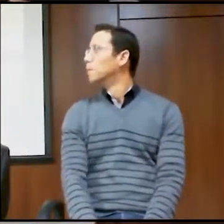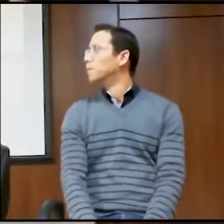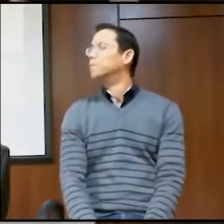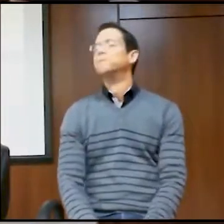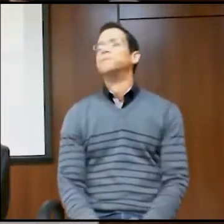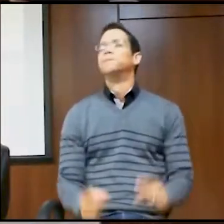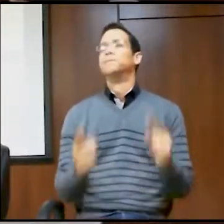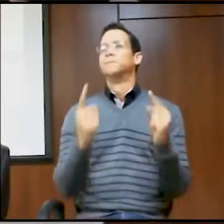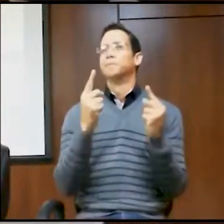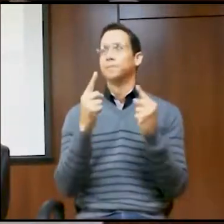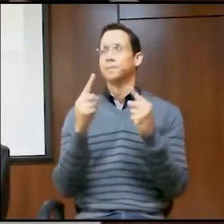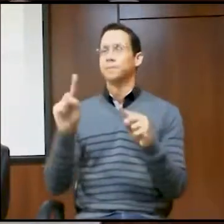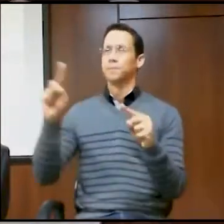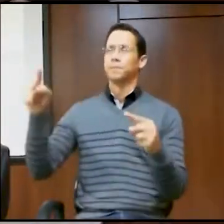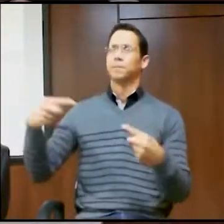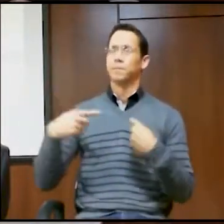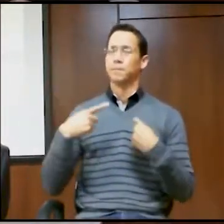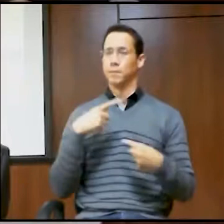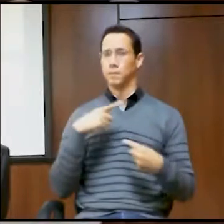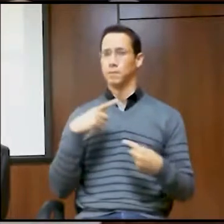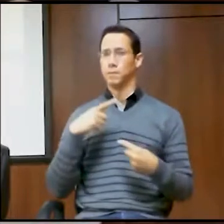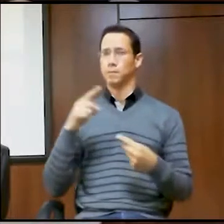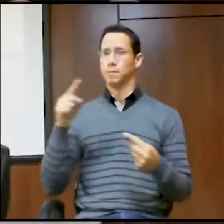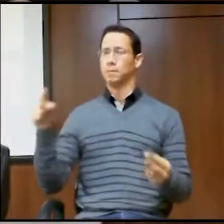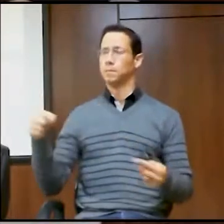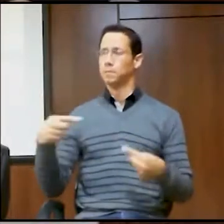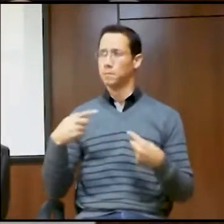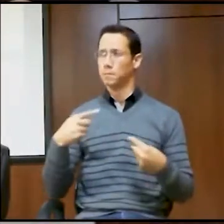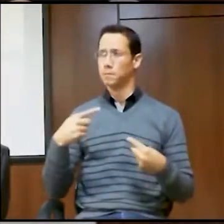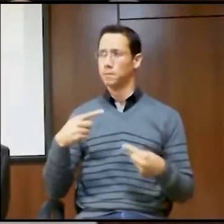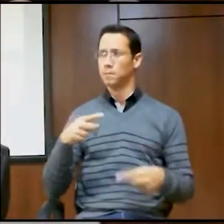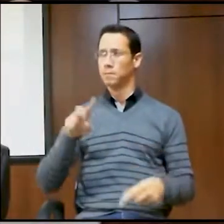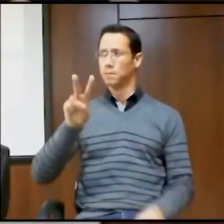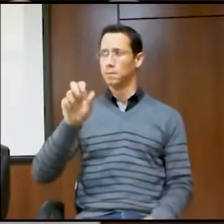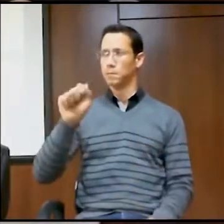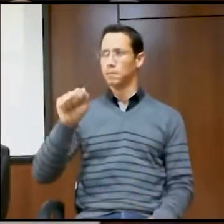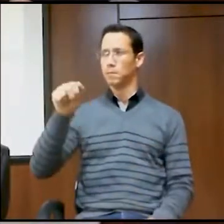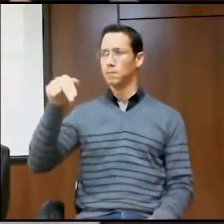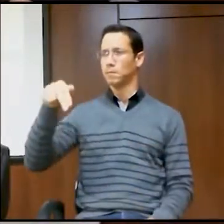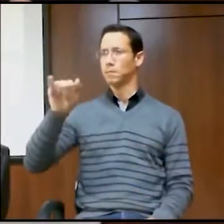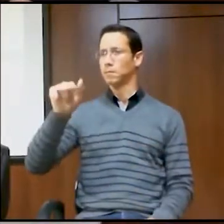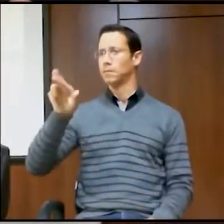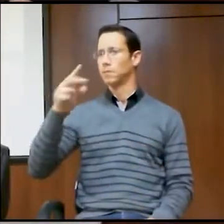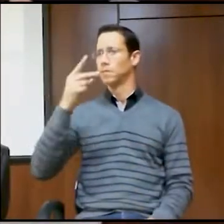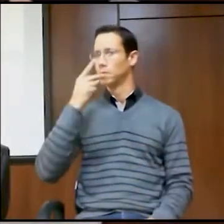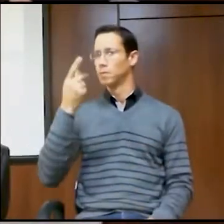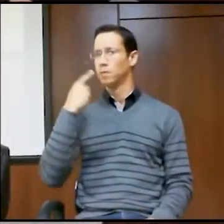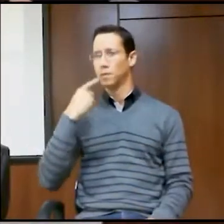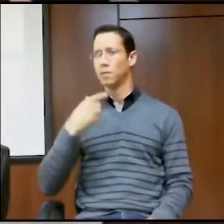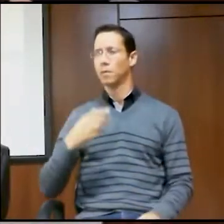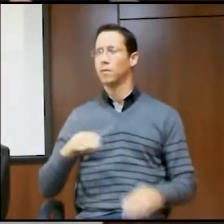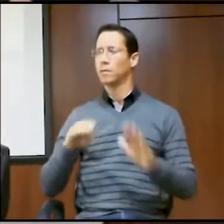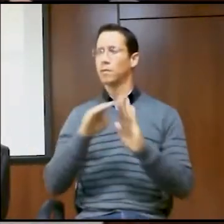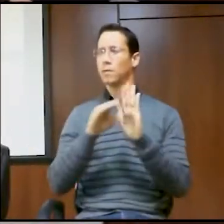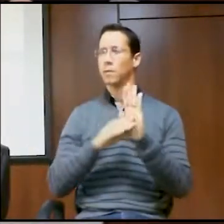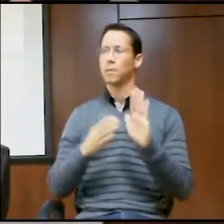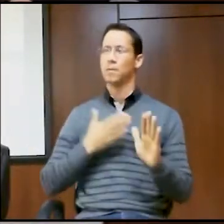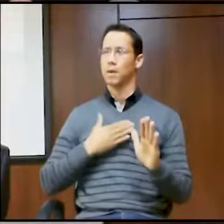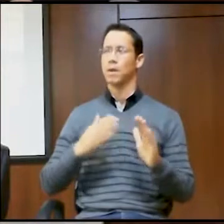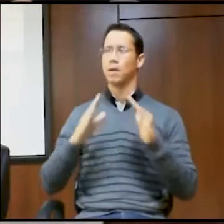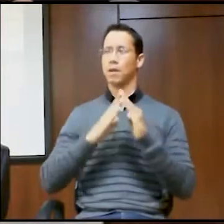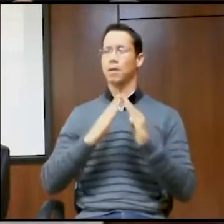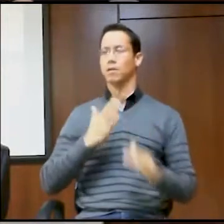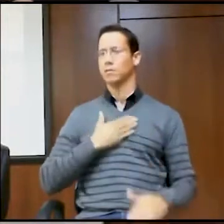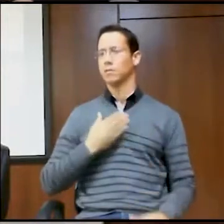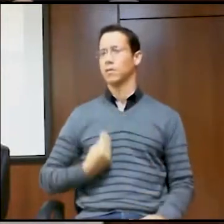ameaça, né, que a gente teve aqui, a Vani fez uma referência, né, ao programa Minha Casa Minha Vida Entidade, a toda a